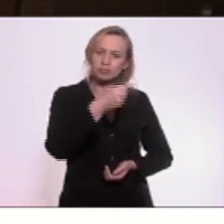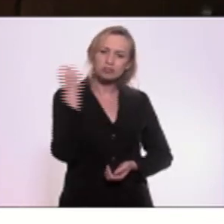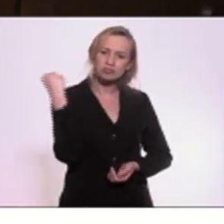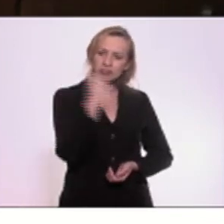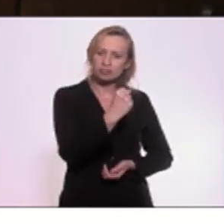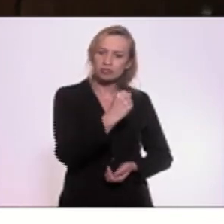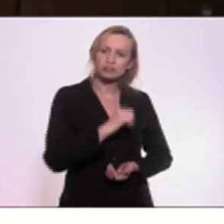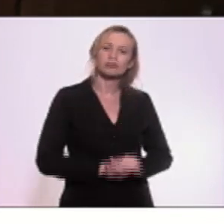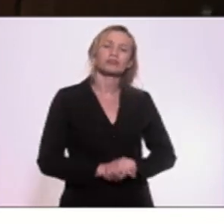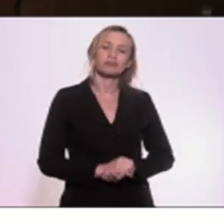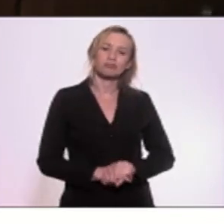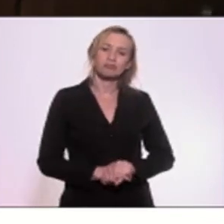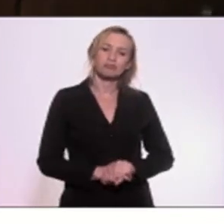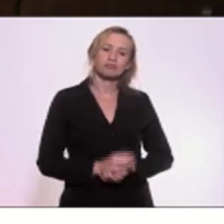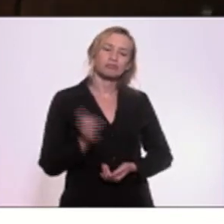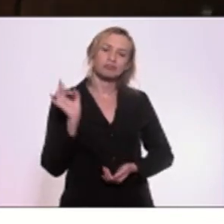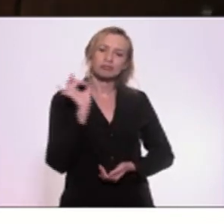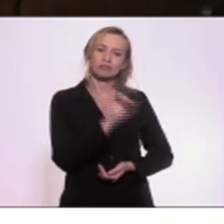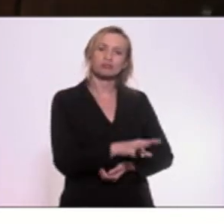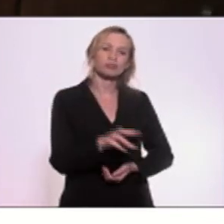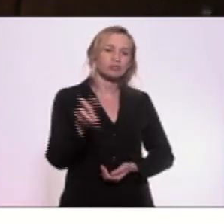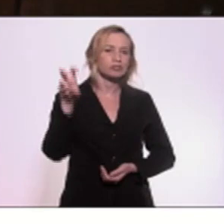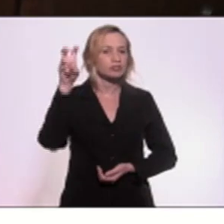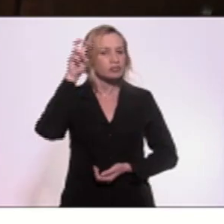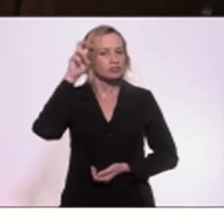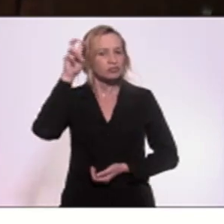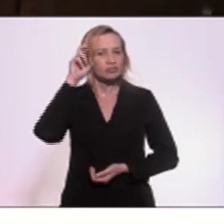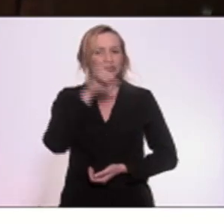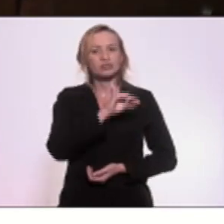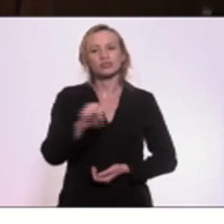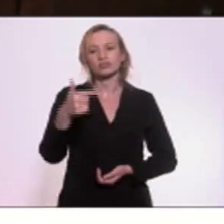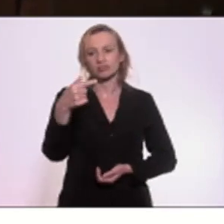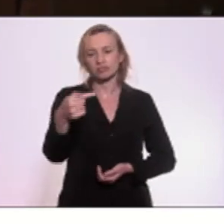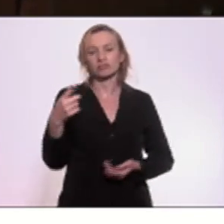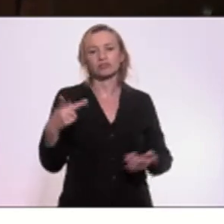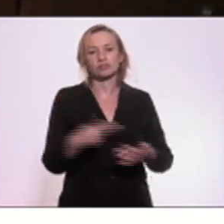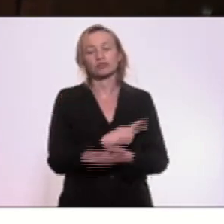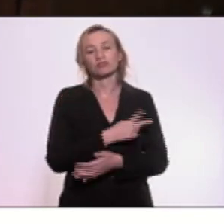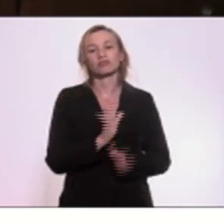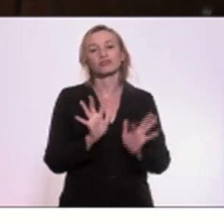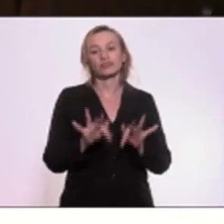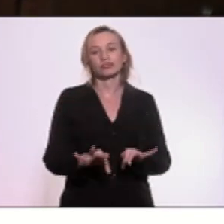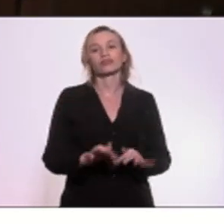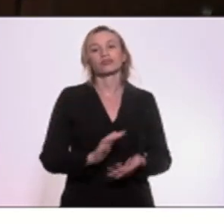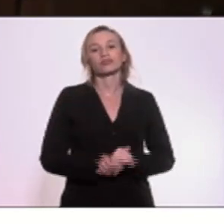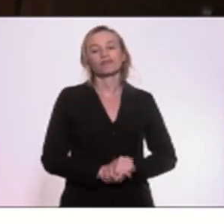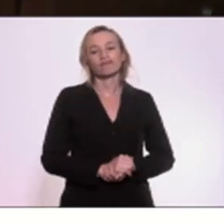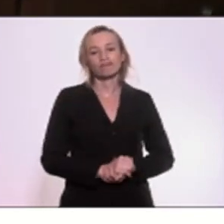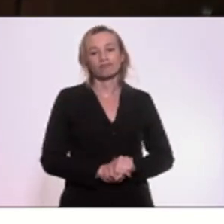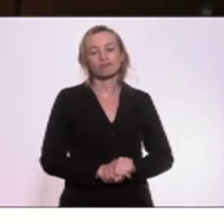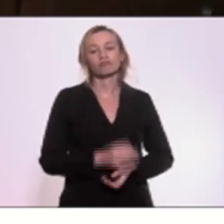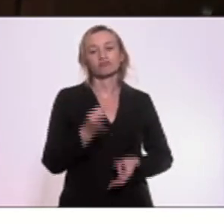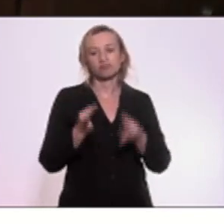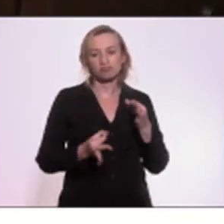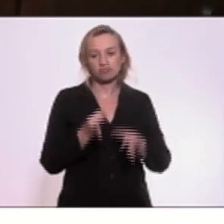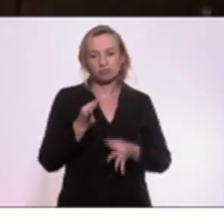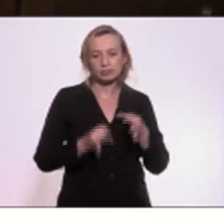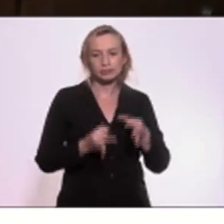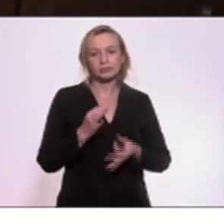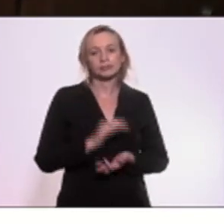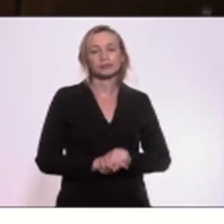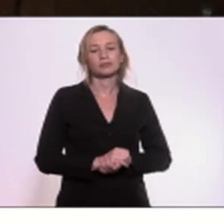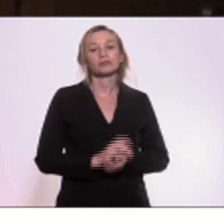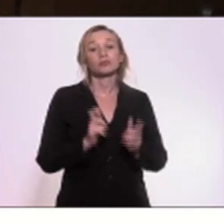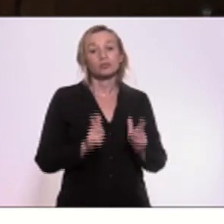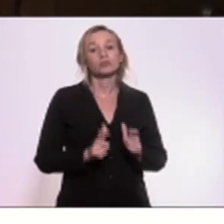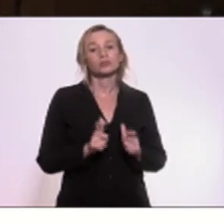assassinato. Na última quinta-feira, dia 7, aconteceu, enfim, o julgamento,